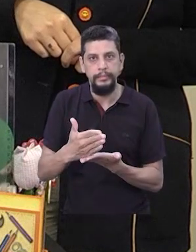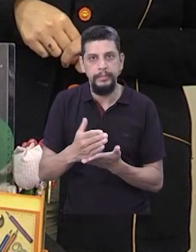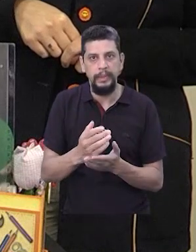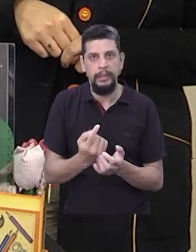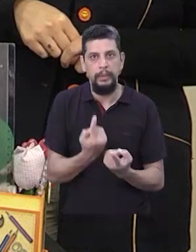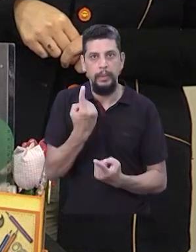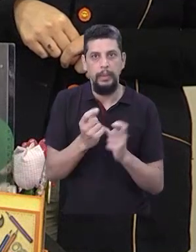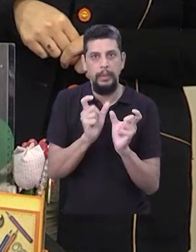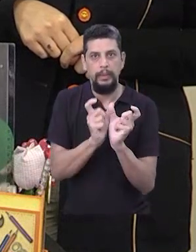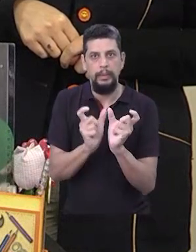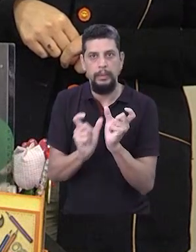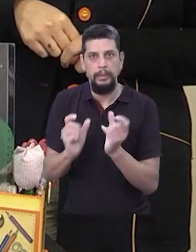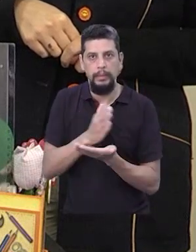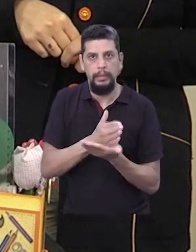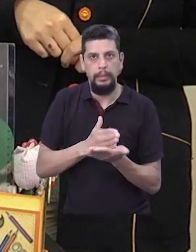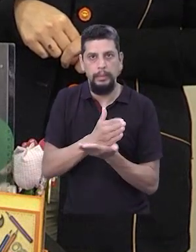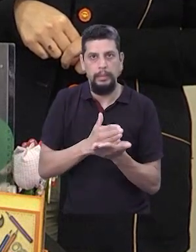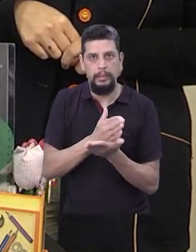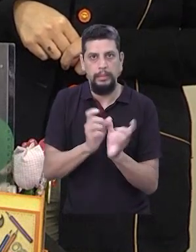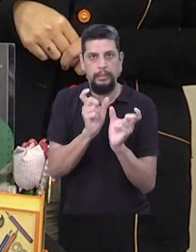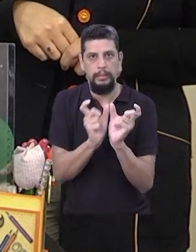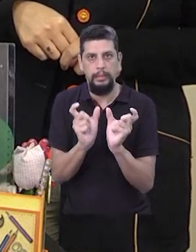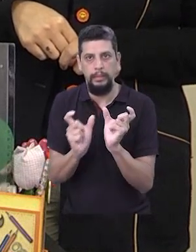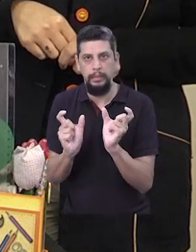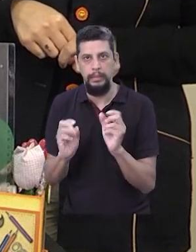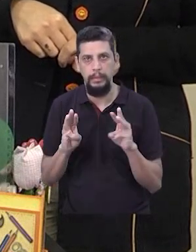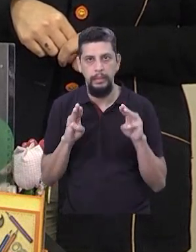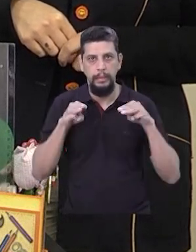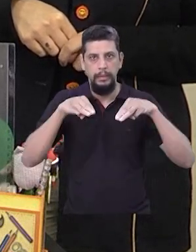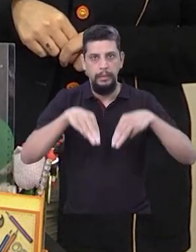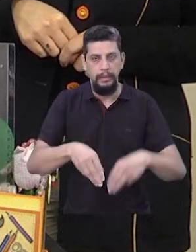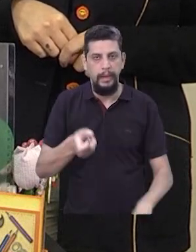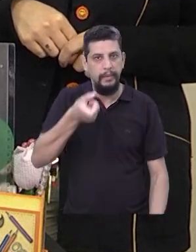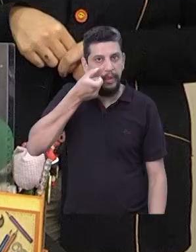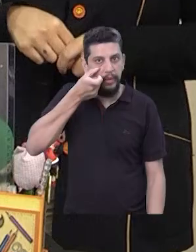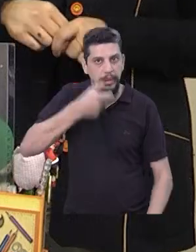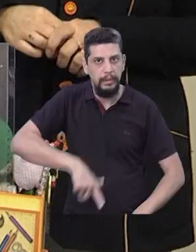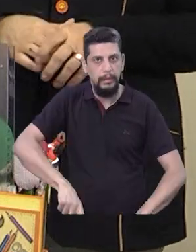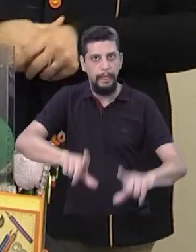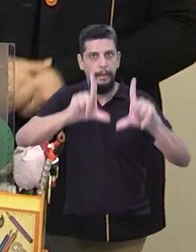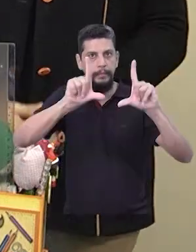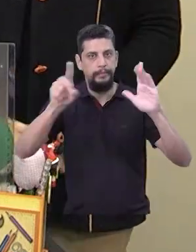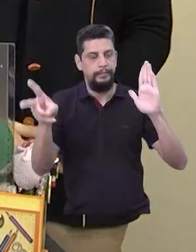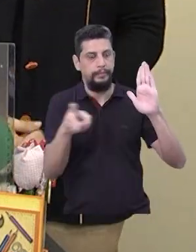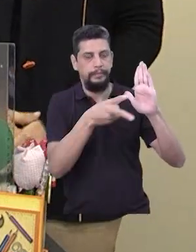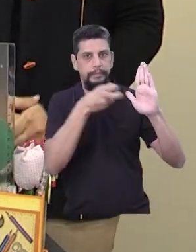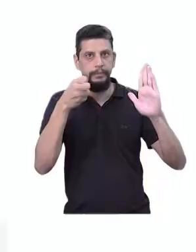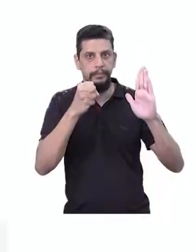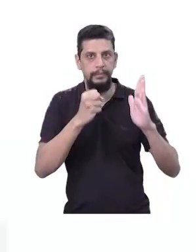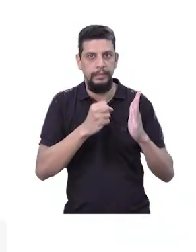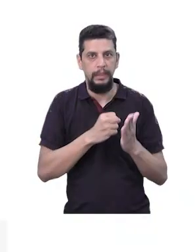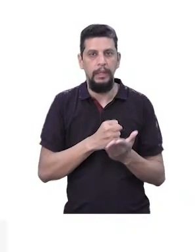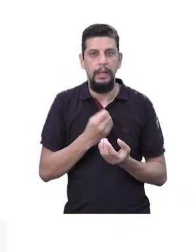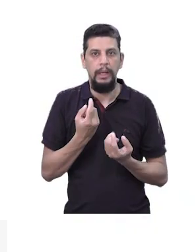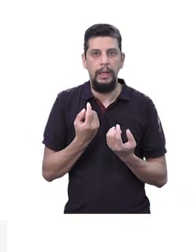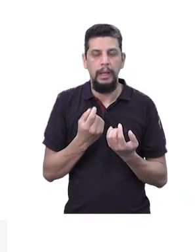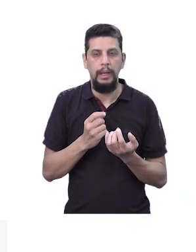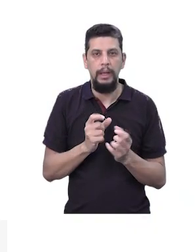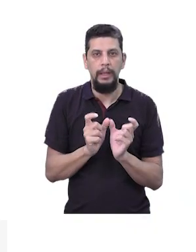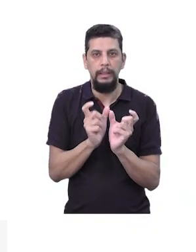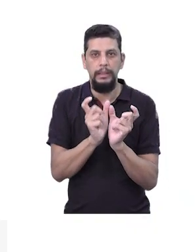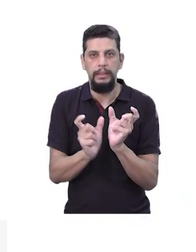sílaba inicial, qual é a sílaba do meio e qual é a sílaba final. Tá. Vamos ver lá na tela? Vamos.